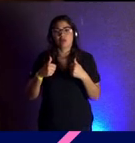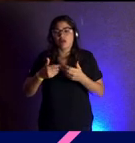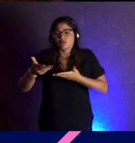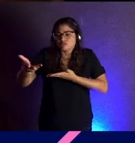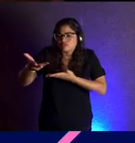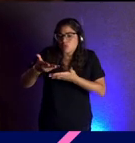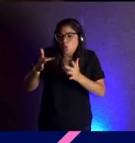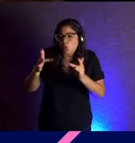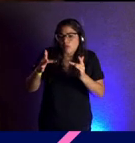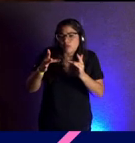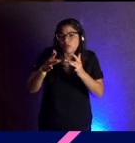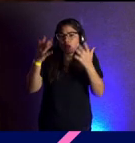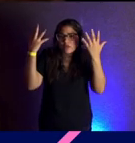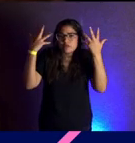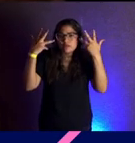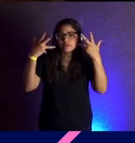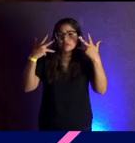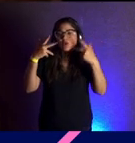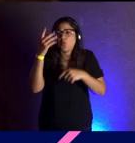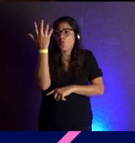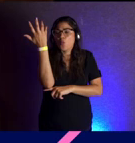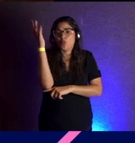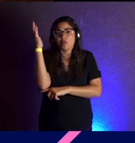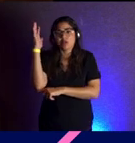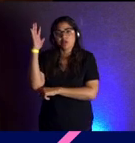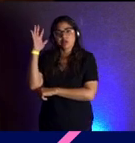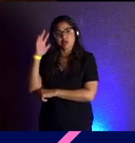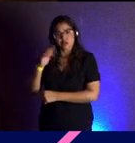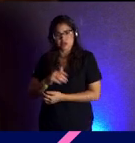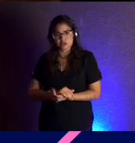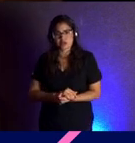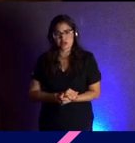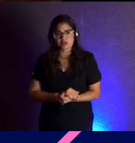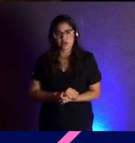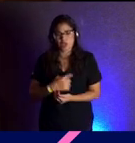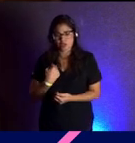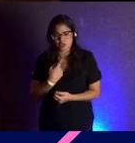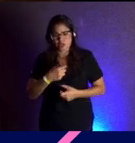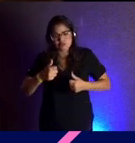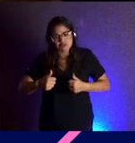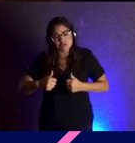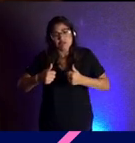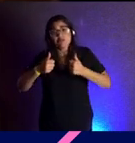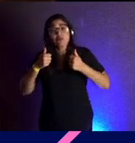de da gente melhorar, ou da gente buscar